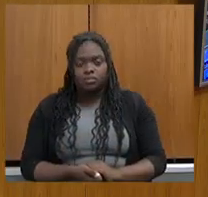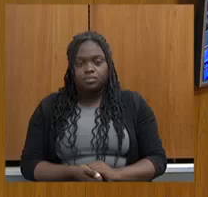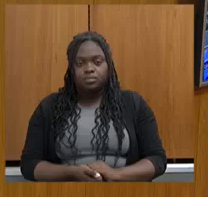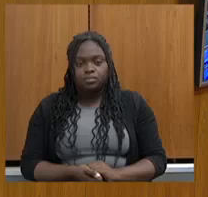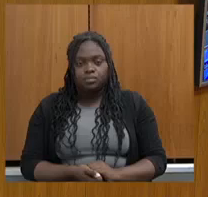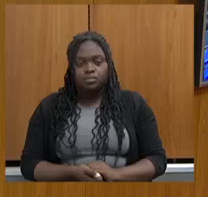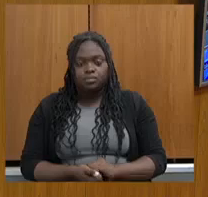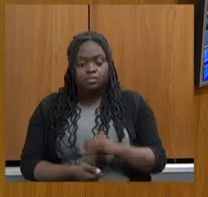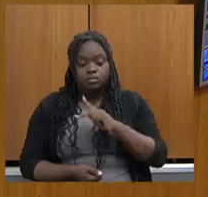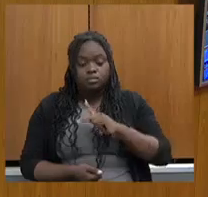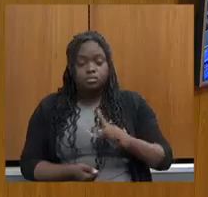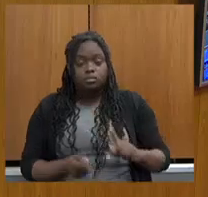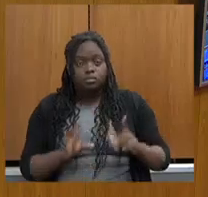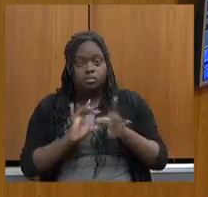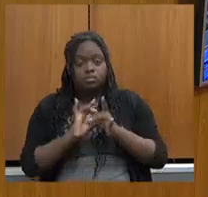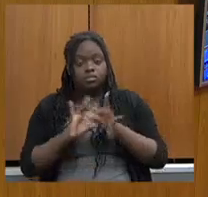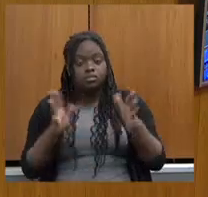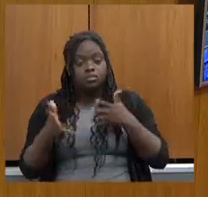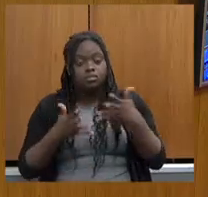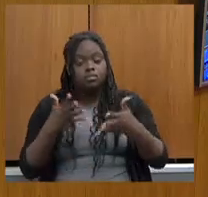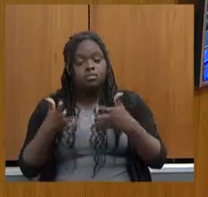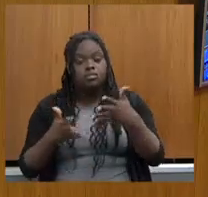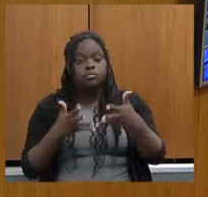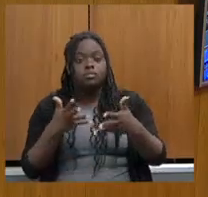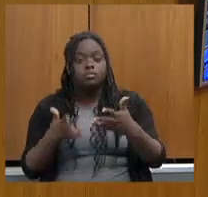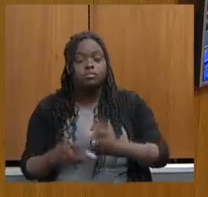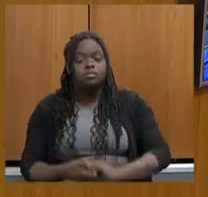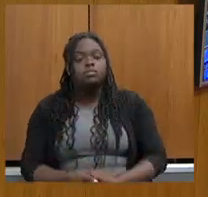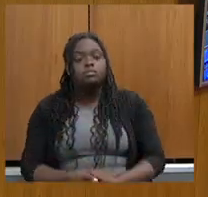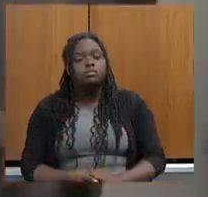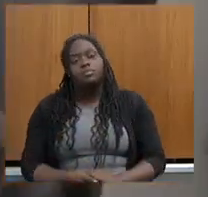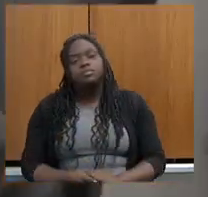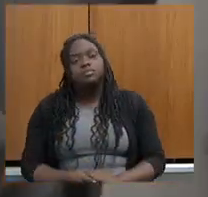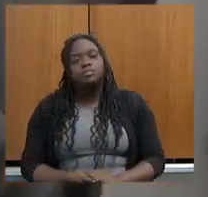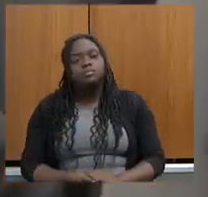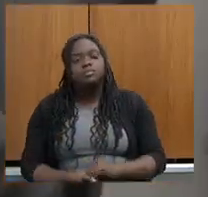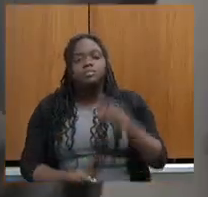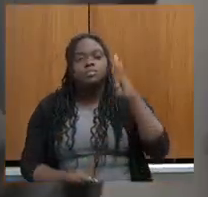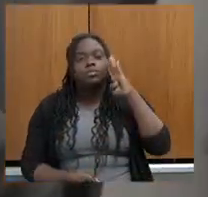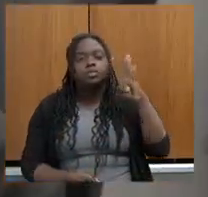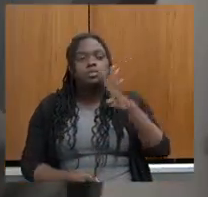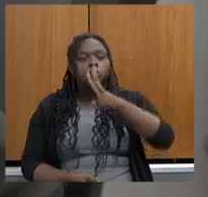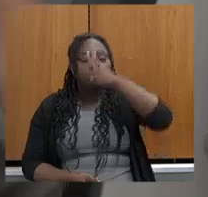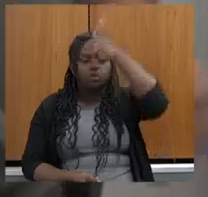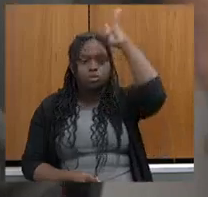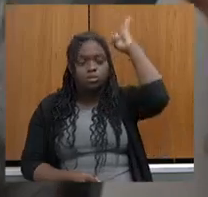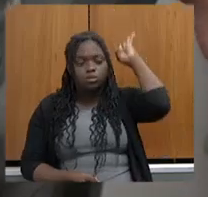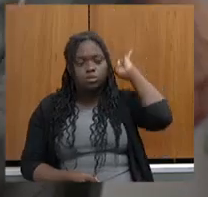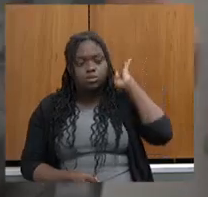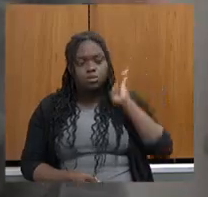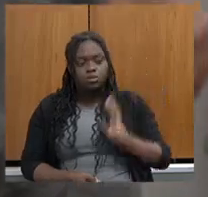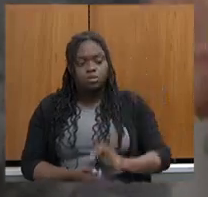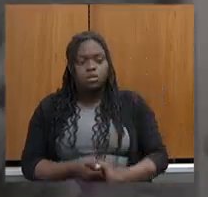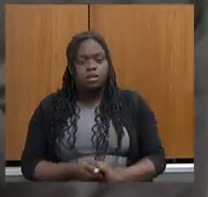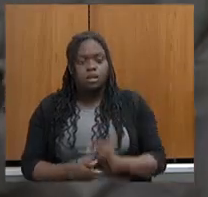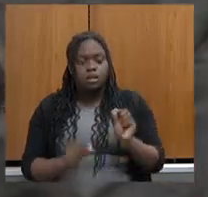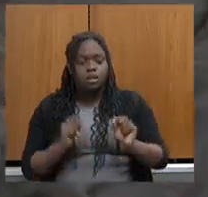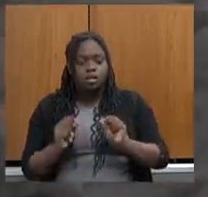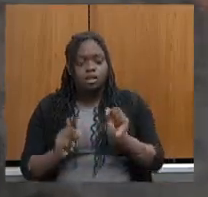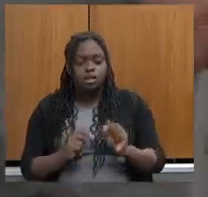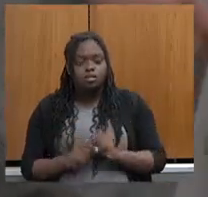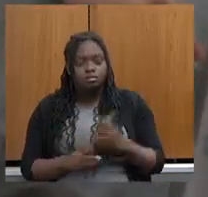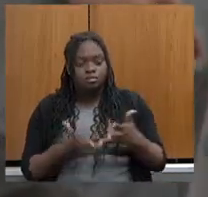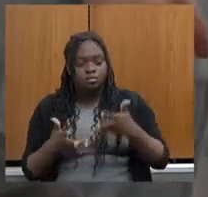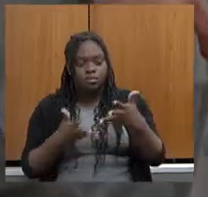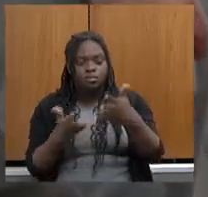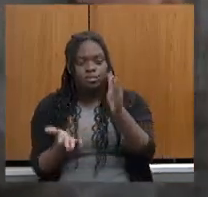disponibiliza a palavra ao ao Comandante Geral do Corpo de Bombeiros Coronel Edgar Estevo da Silva para as suas